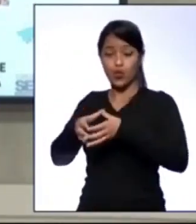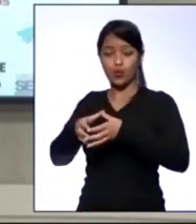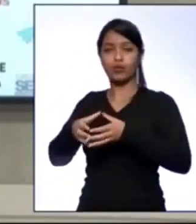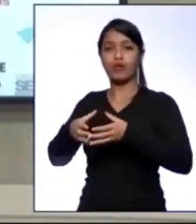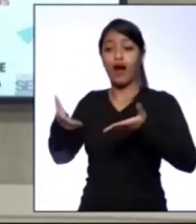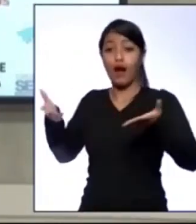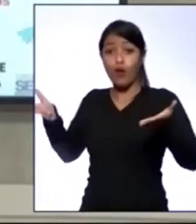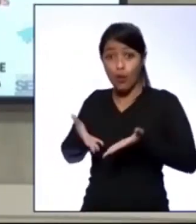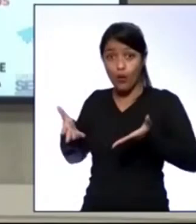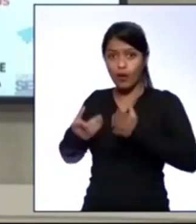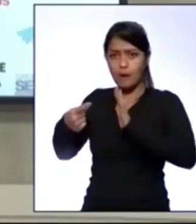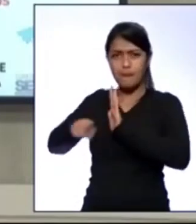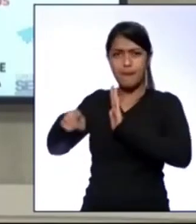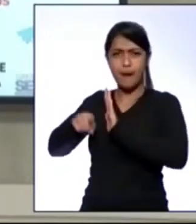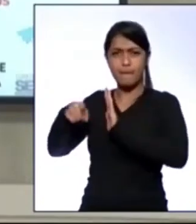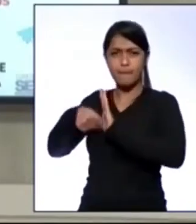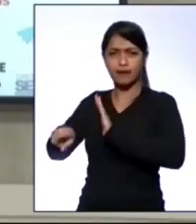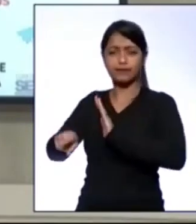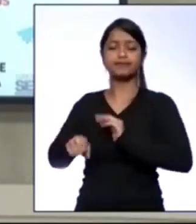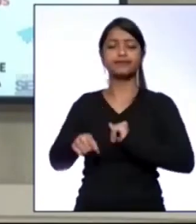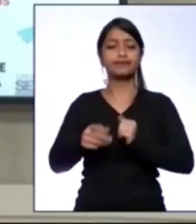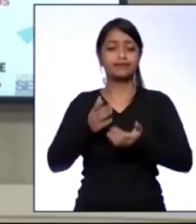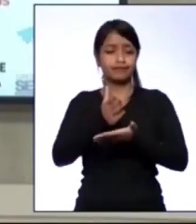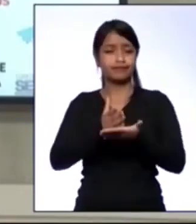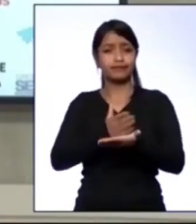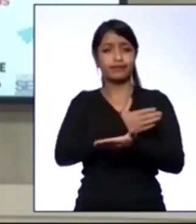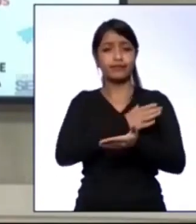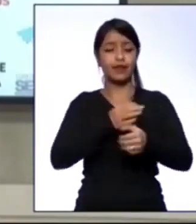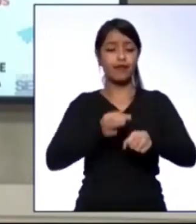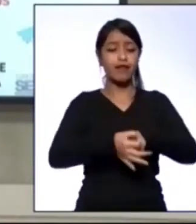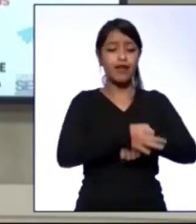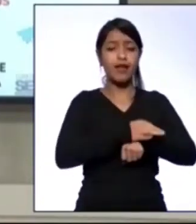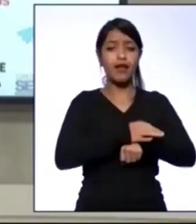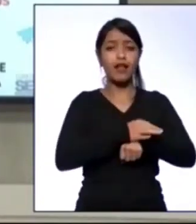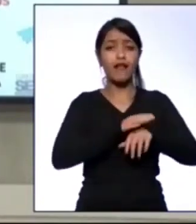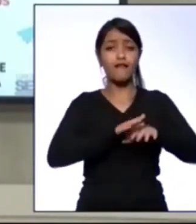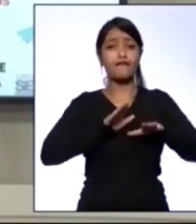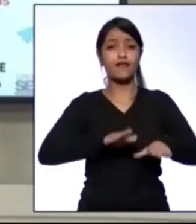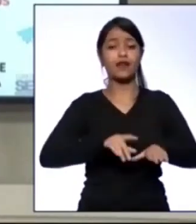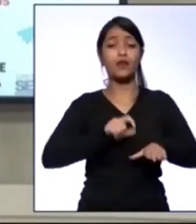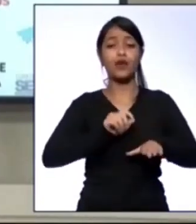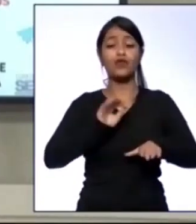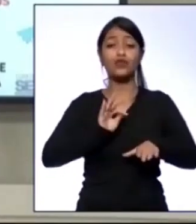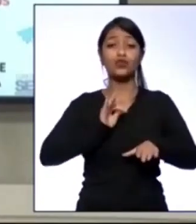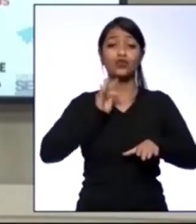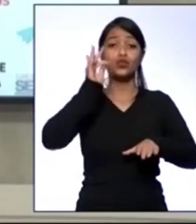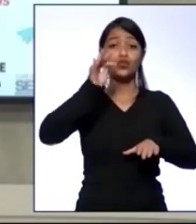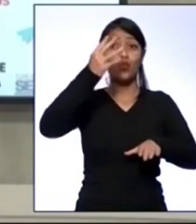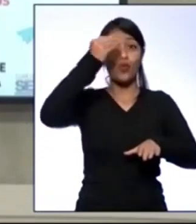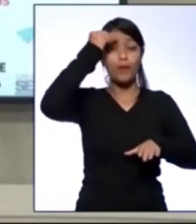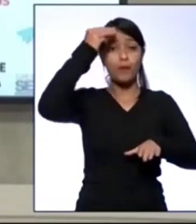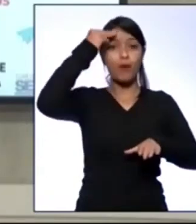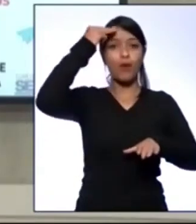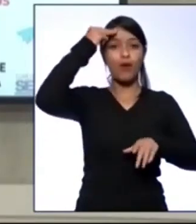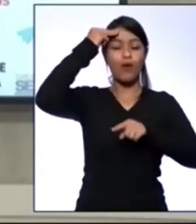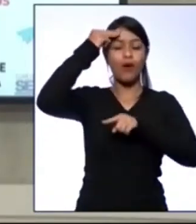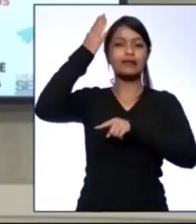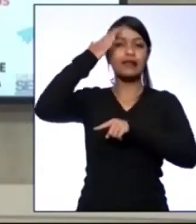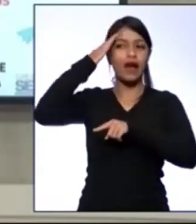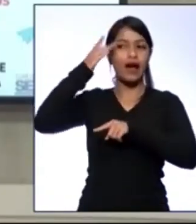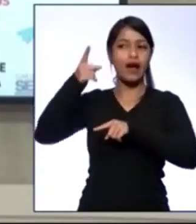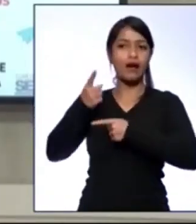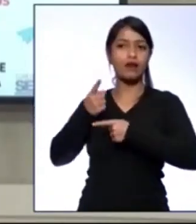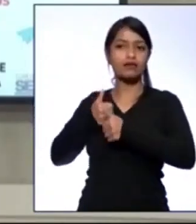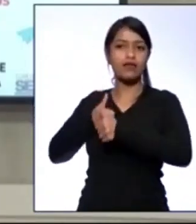fato e o grupo de células que vai ficar como uma memória futura contra aquele mesmo bandido.